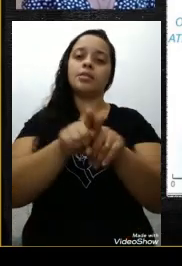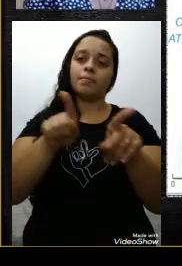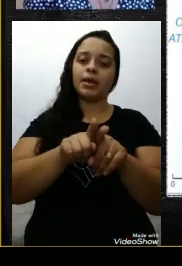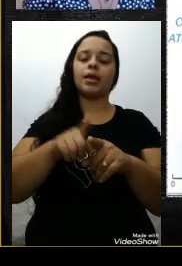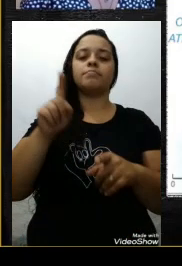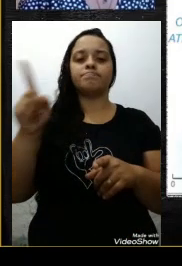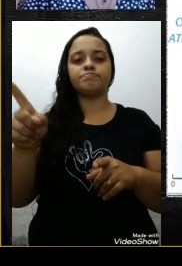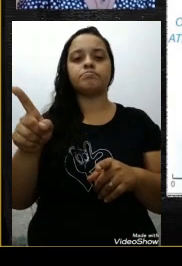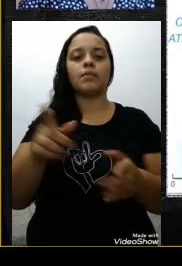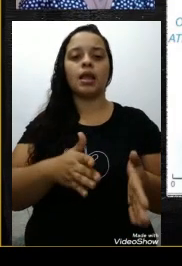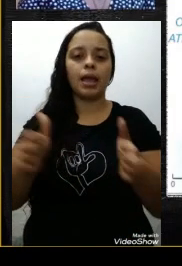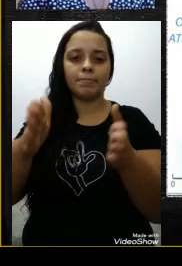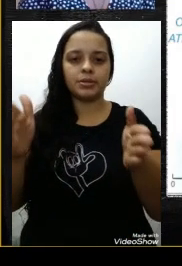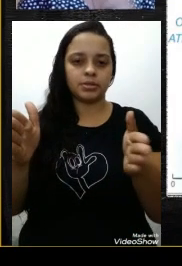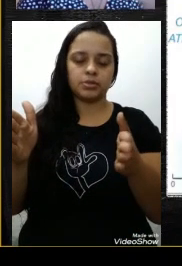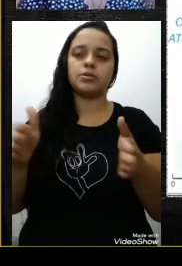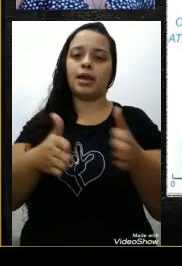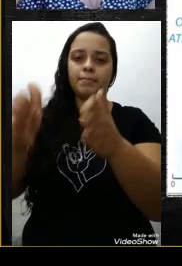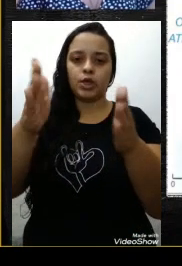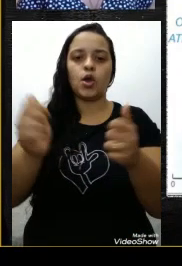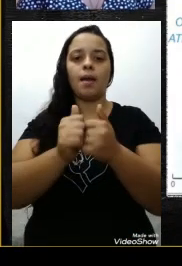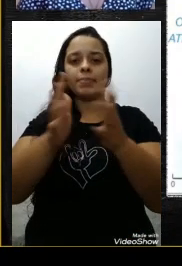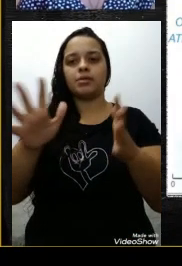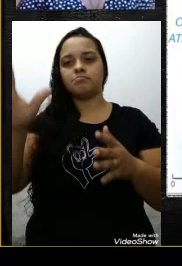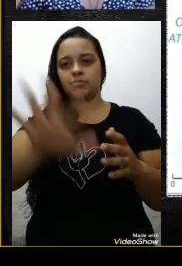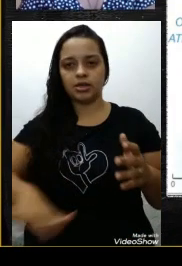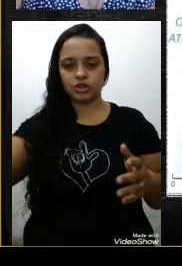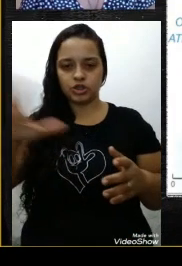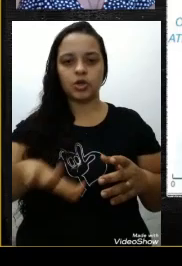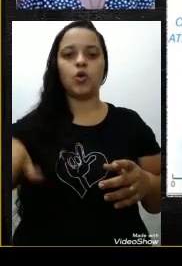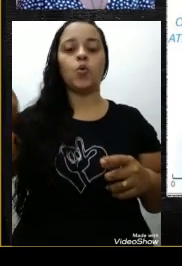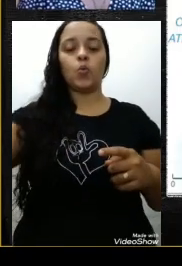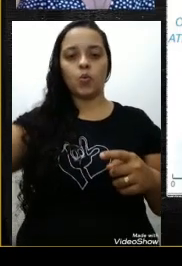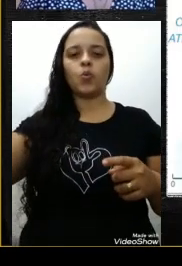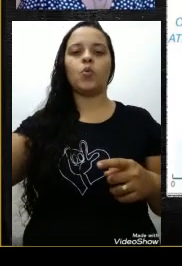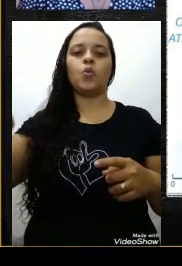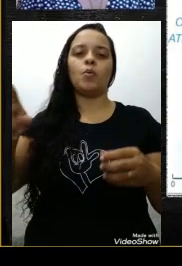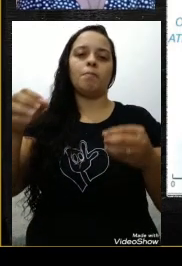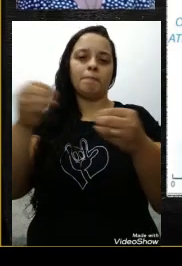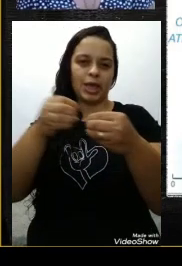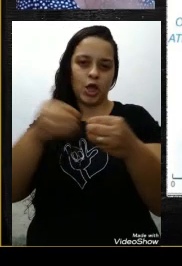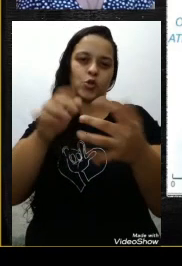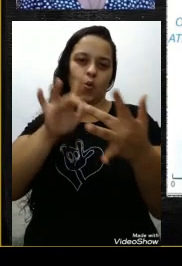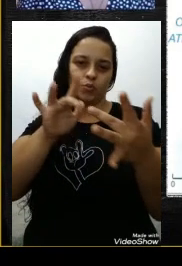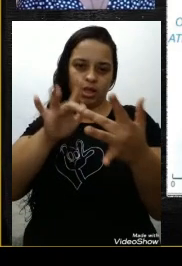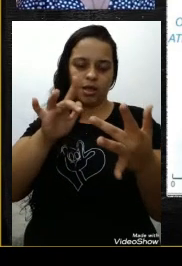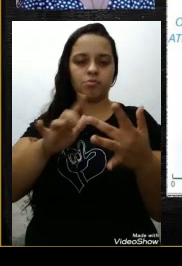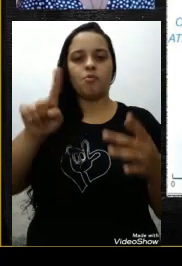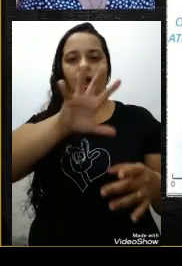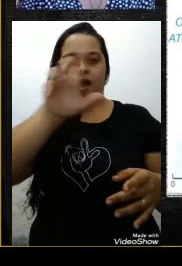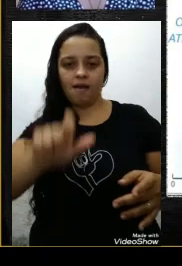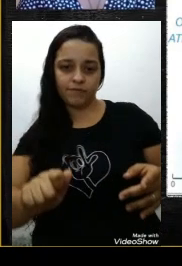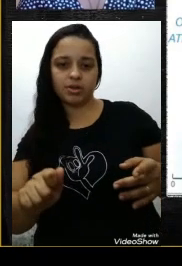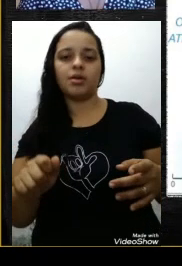como também as rotas abertas ou reabertas na região do Mar Mediterrâneo, dando contato